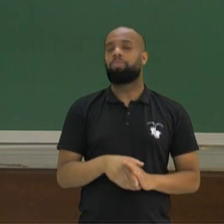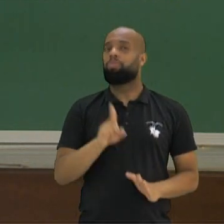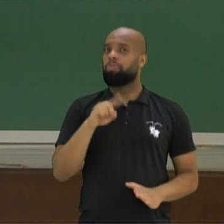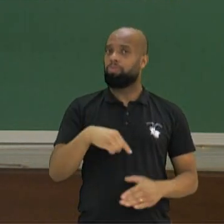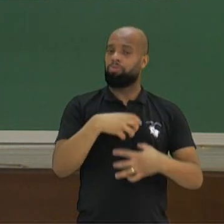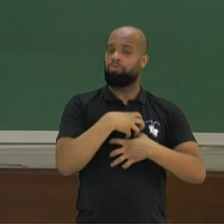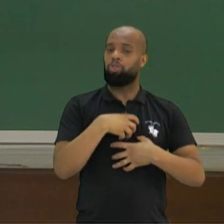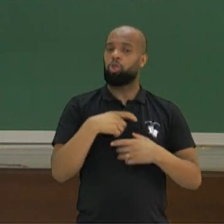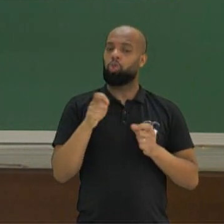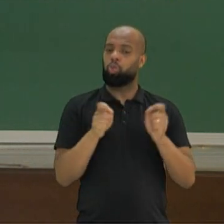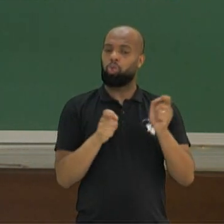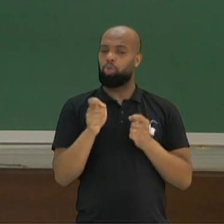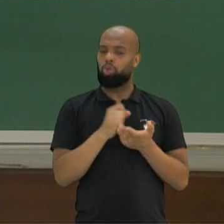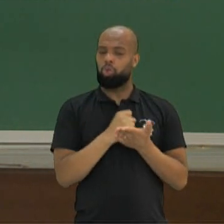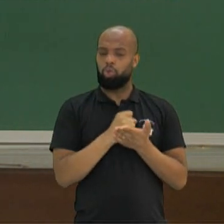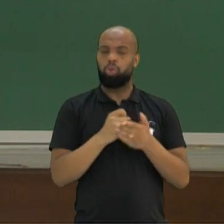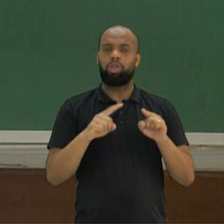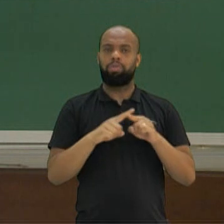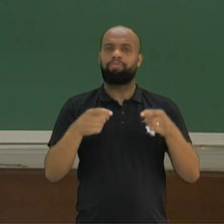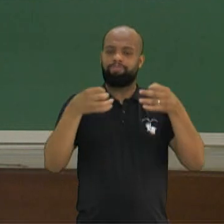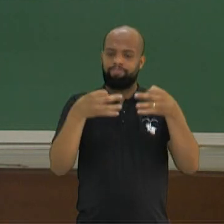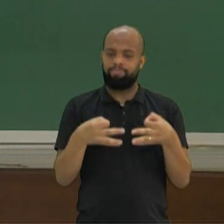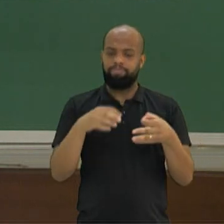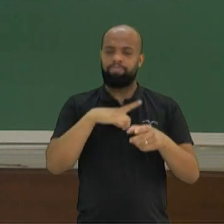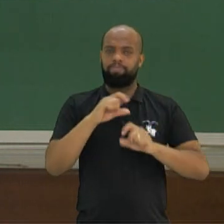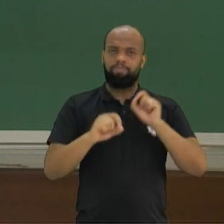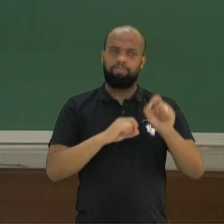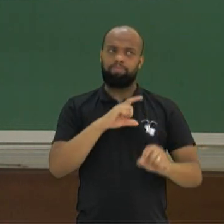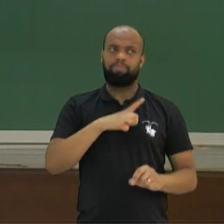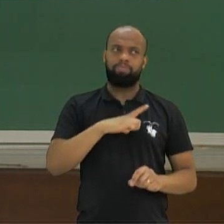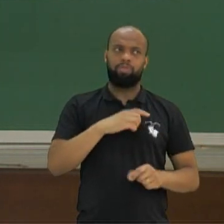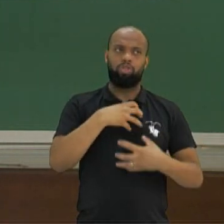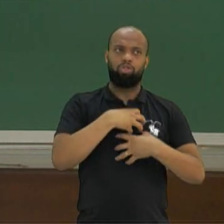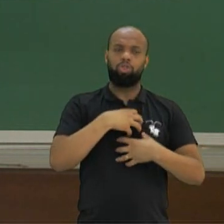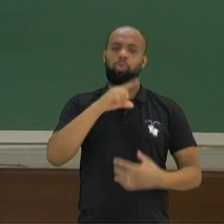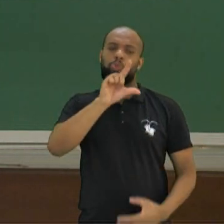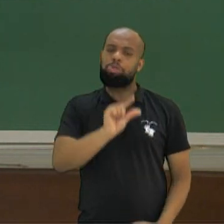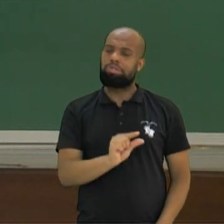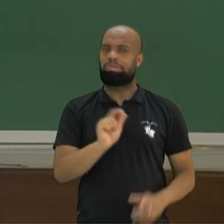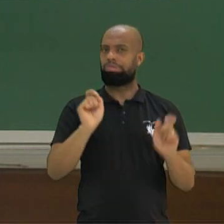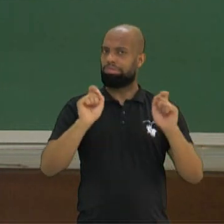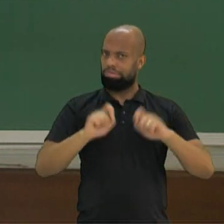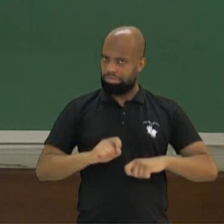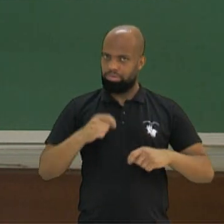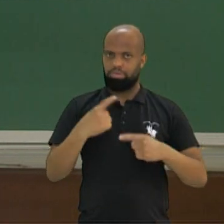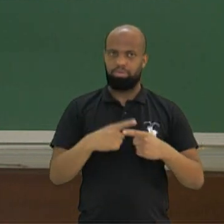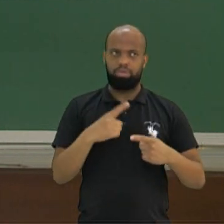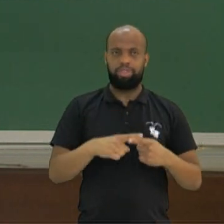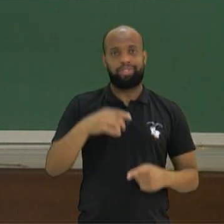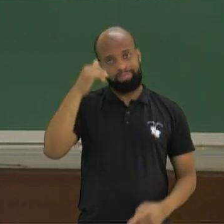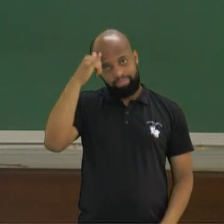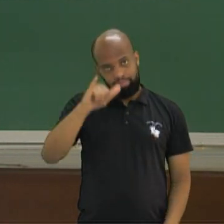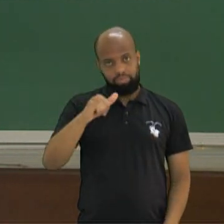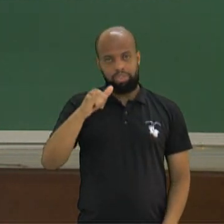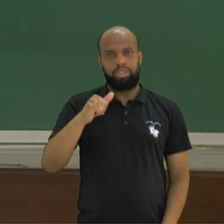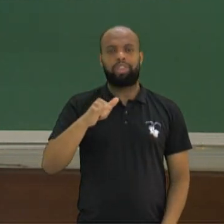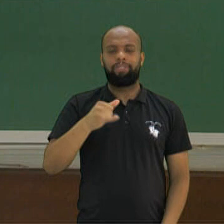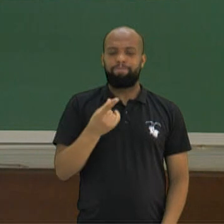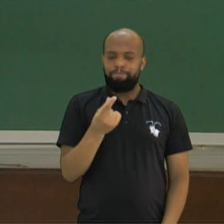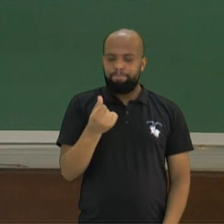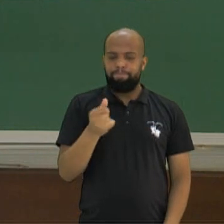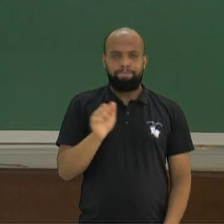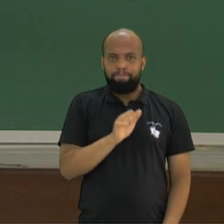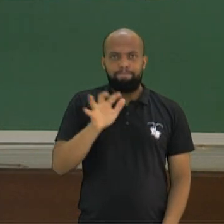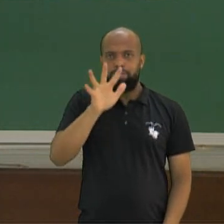considerável controlada, né? Mas o ideal é que sempre tenha uma inflação menor possível, né? Para que os preços não aumentem muito para a